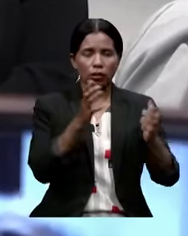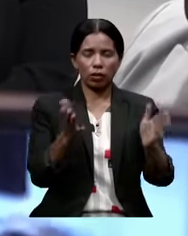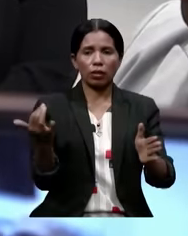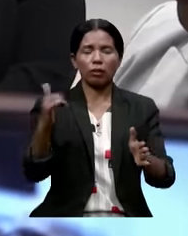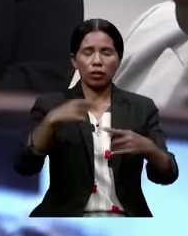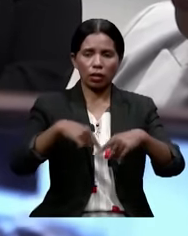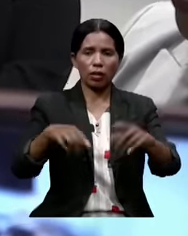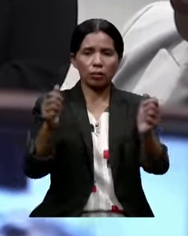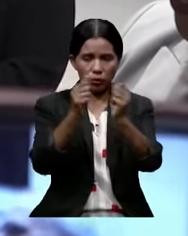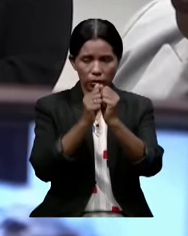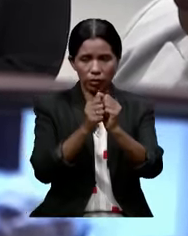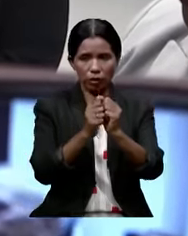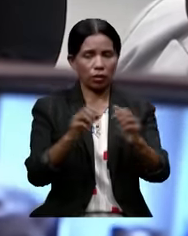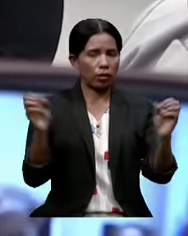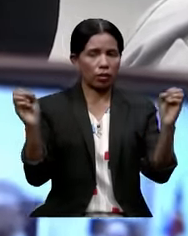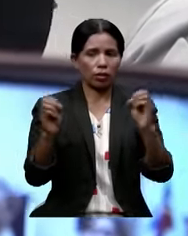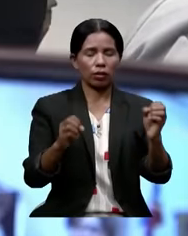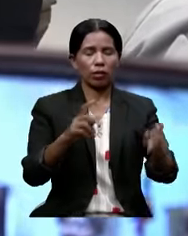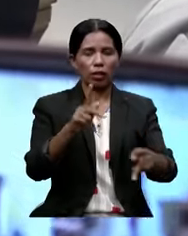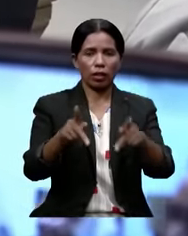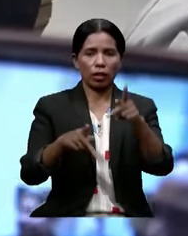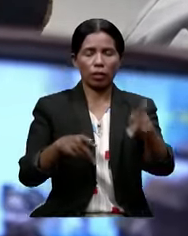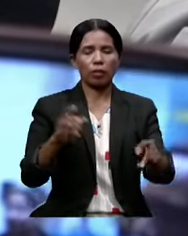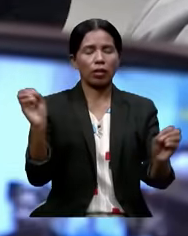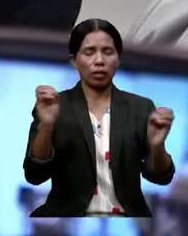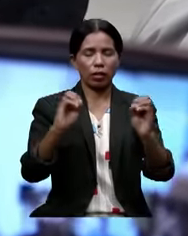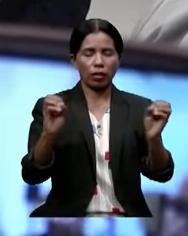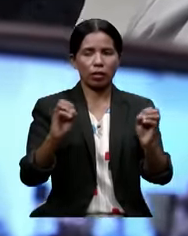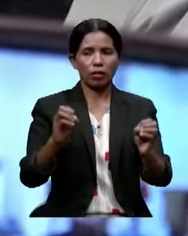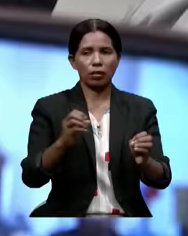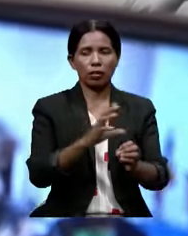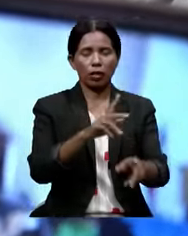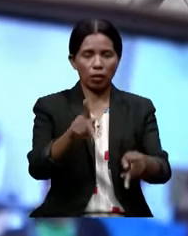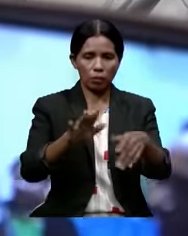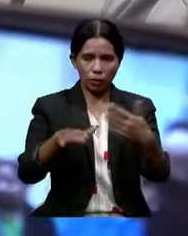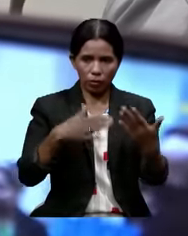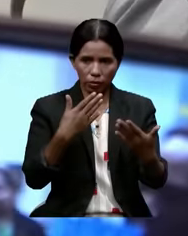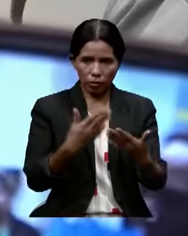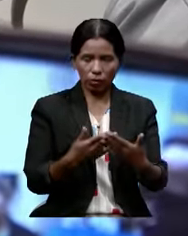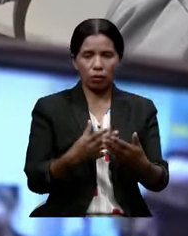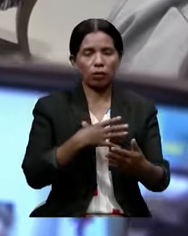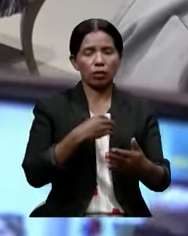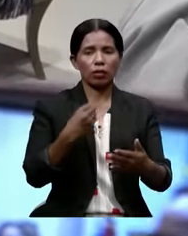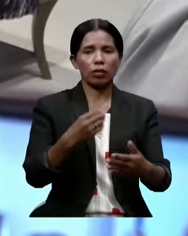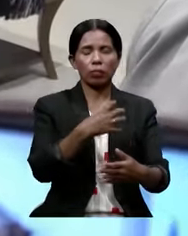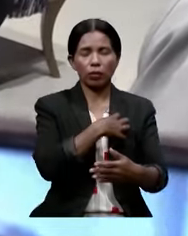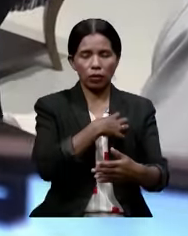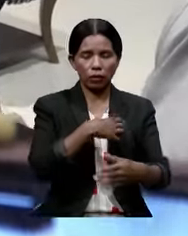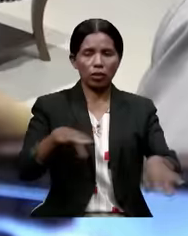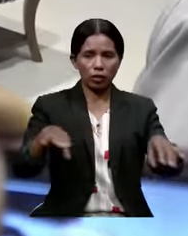dizer, nem nós do Afeganistão, nós Gaza. Quer dizer, nem papel... polícia não se